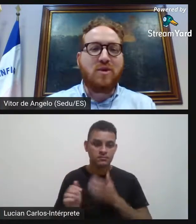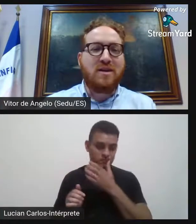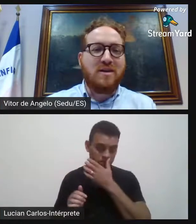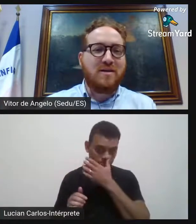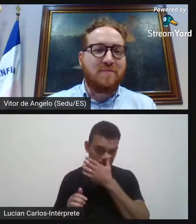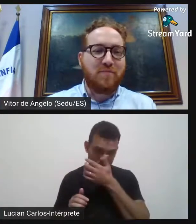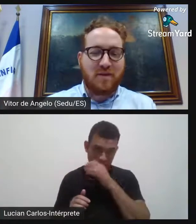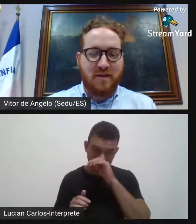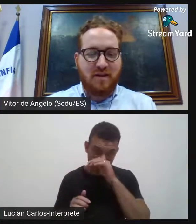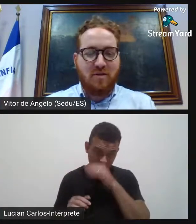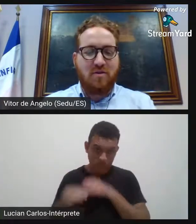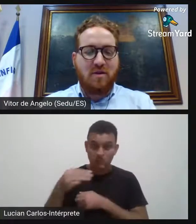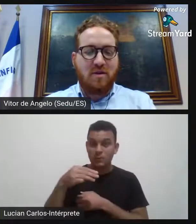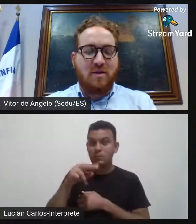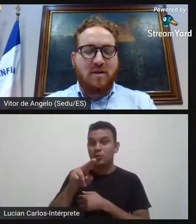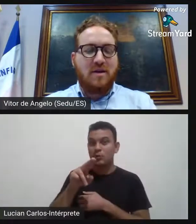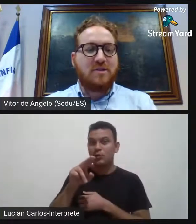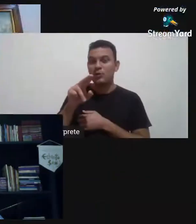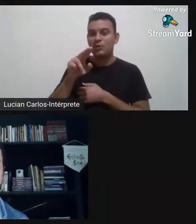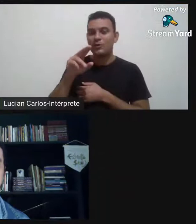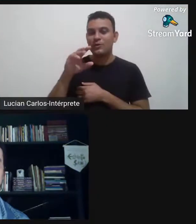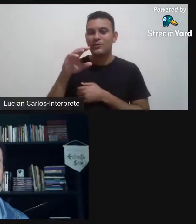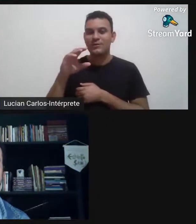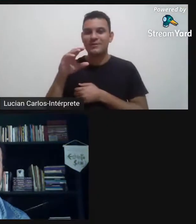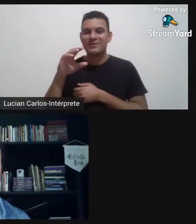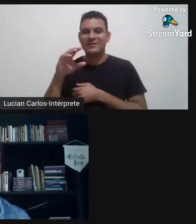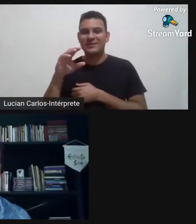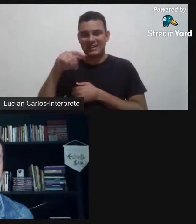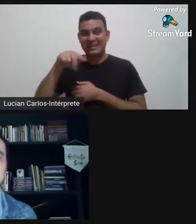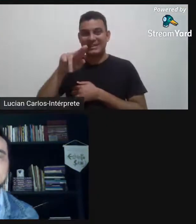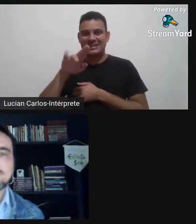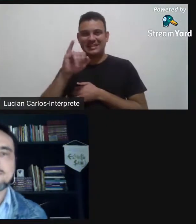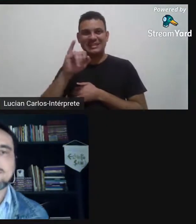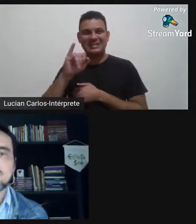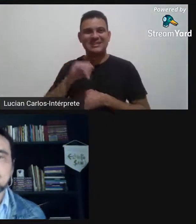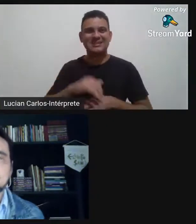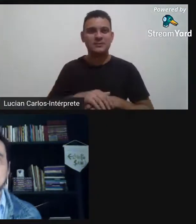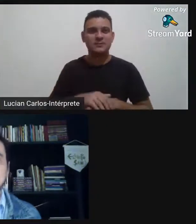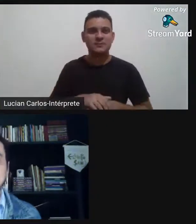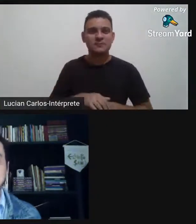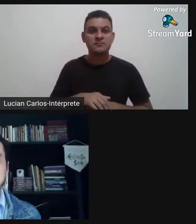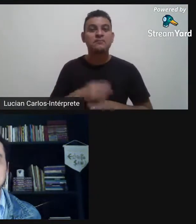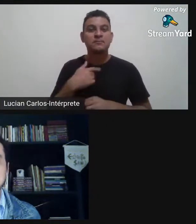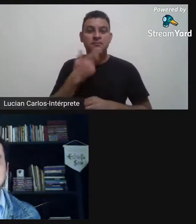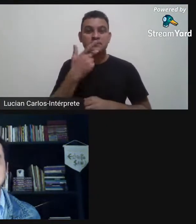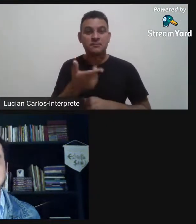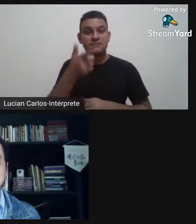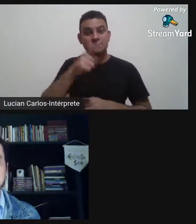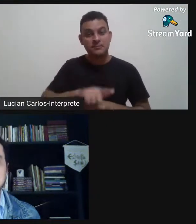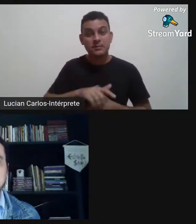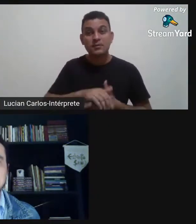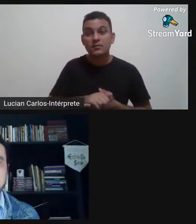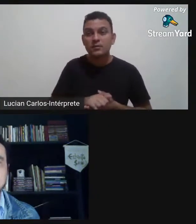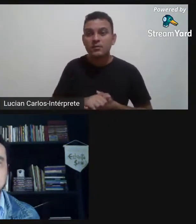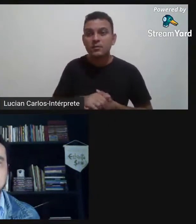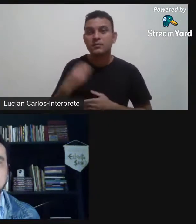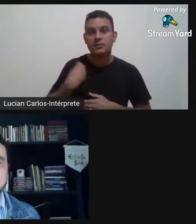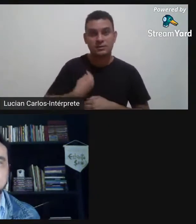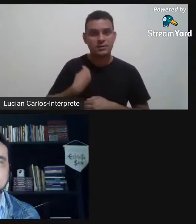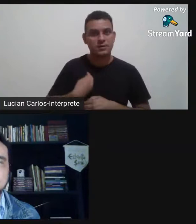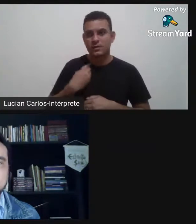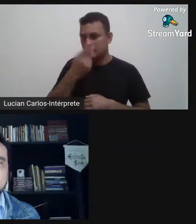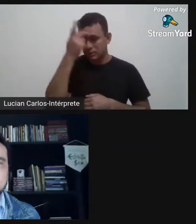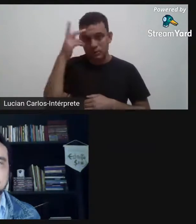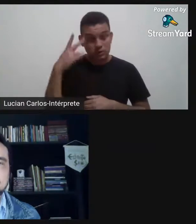de Muqui, né? Então, antes de passar a palavra para ele, queria registrar aqui a presença de tantas